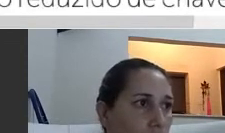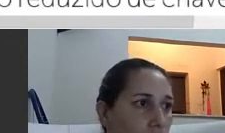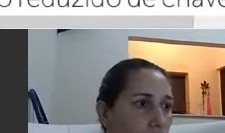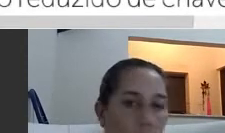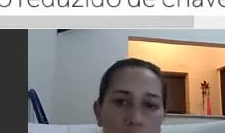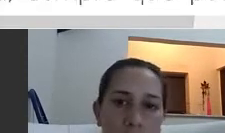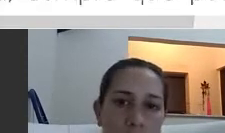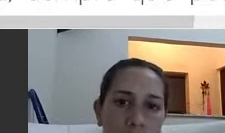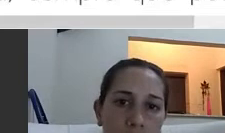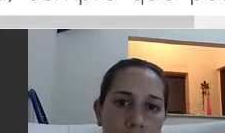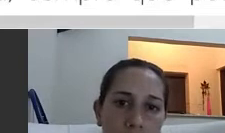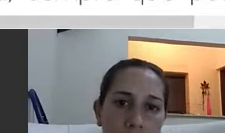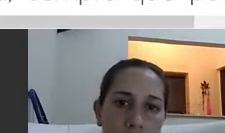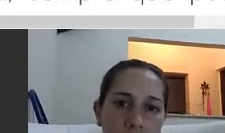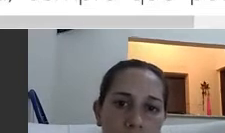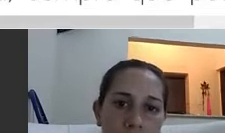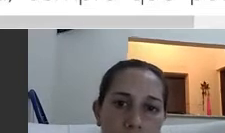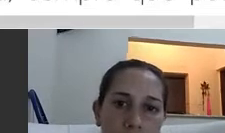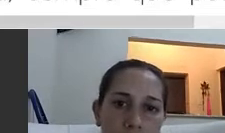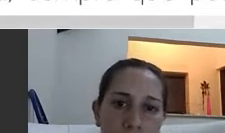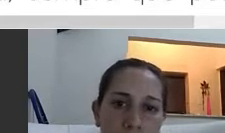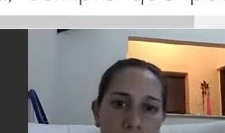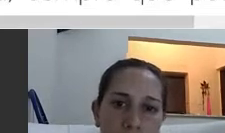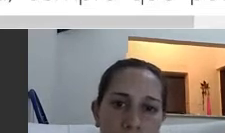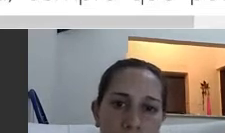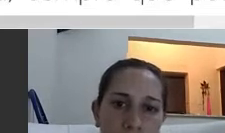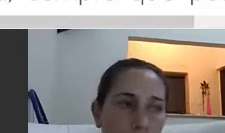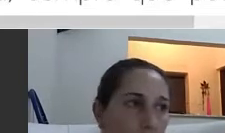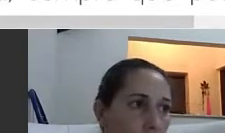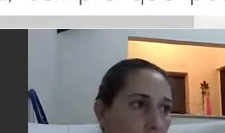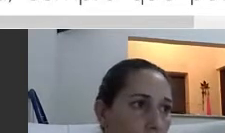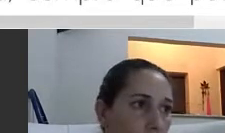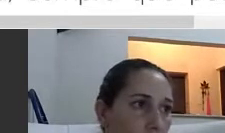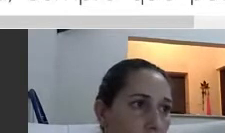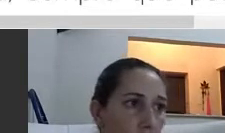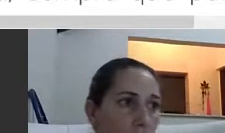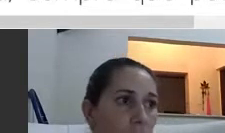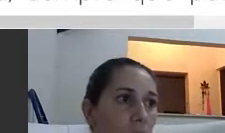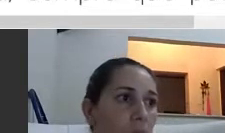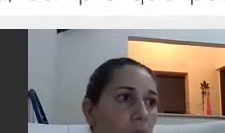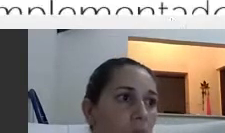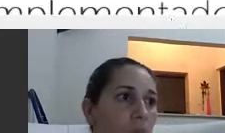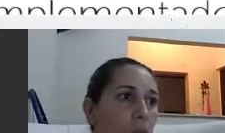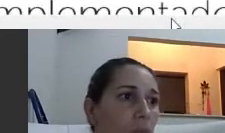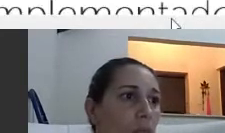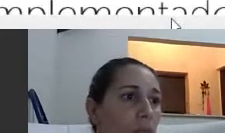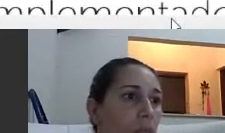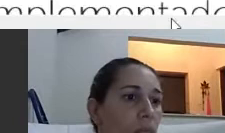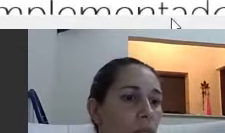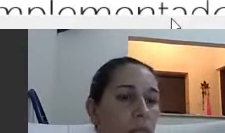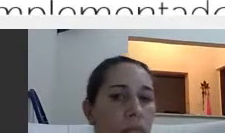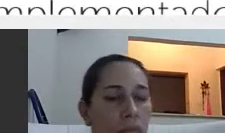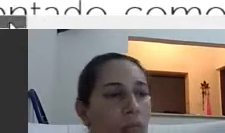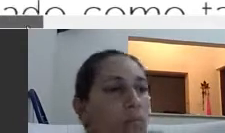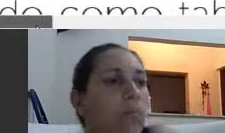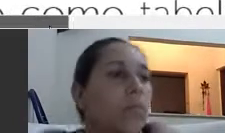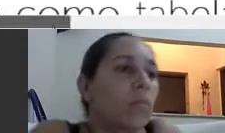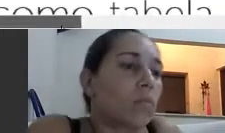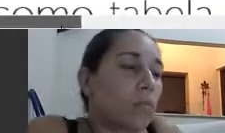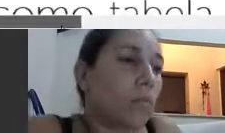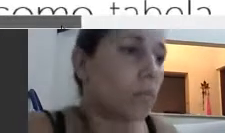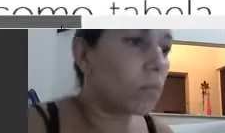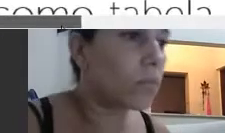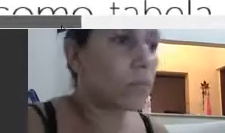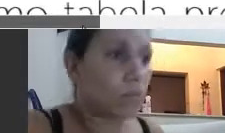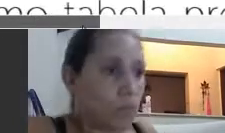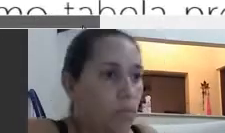né? Que eu acabei de citar e que foi que você acabou de comentar aqui, ó. Vou até aumentar um pouquinho aqui.